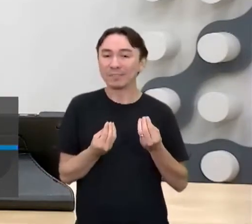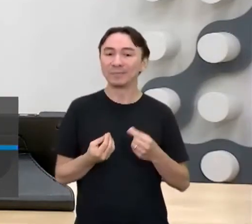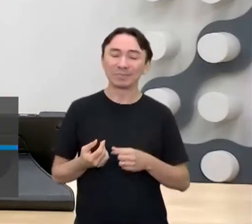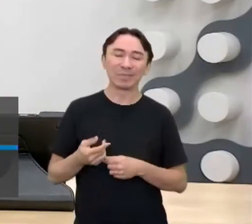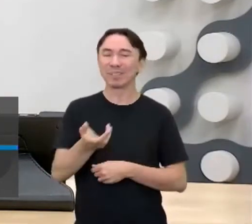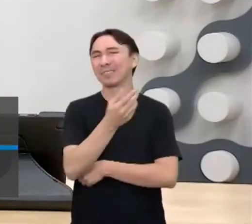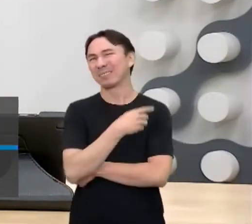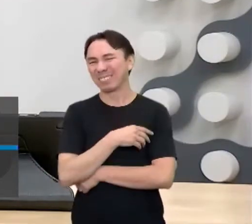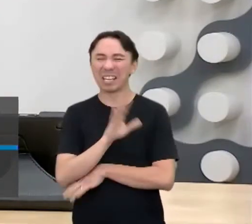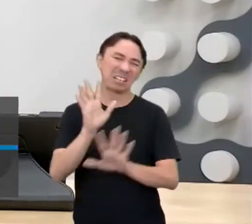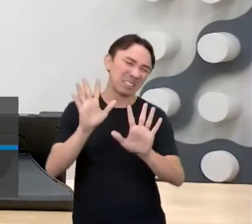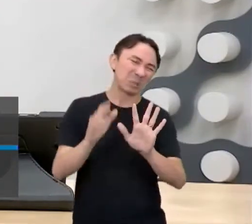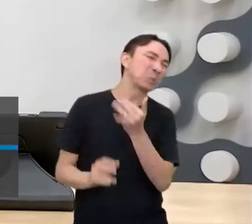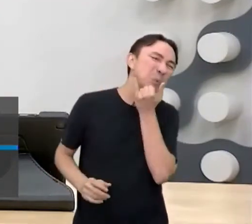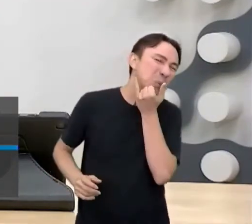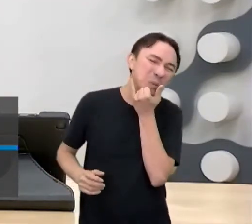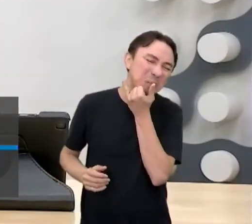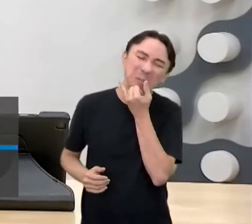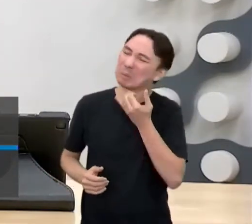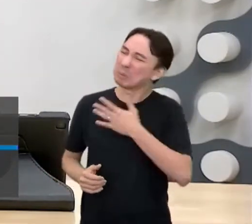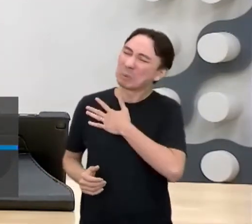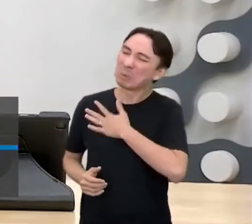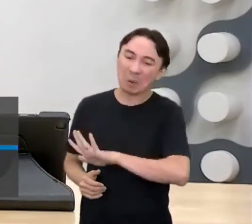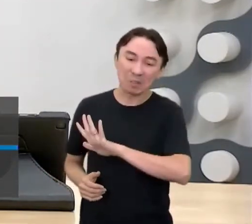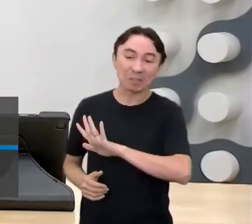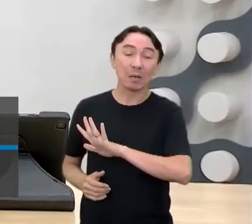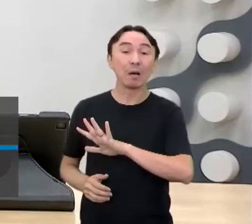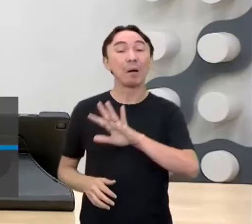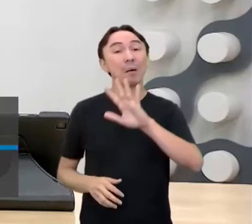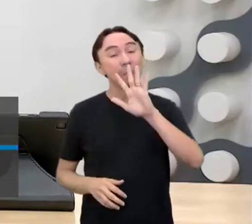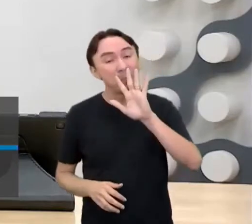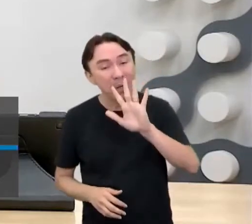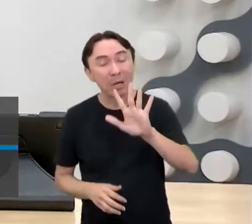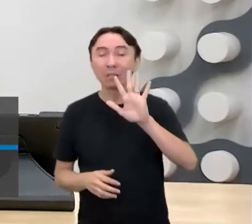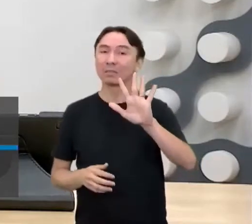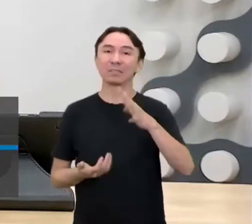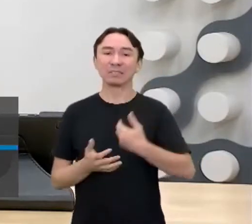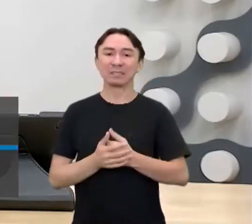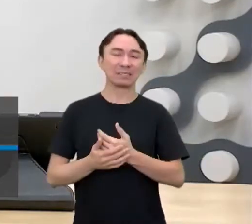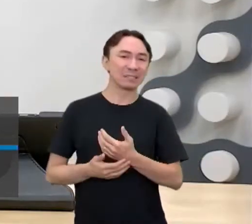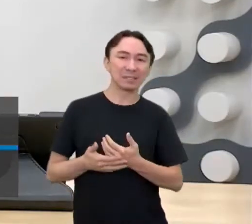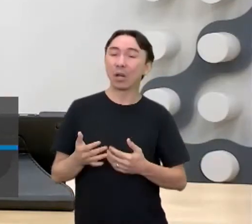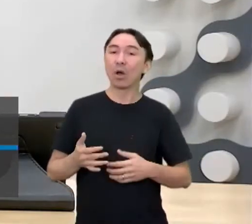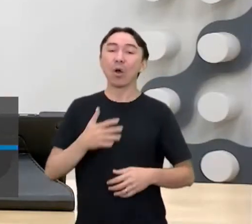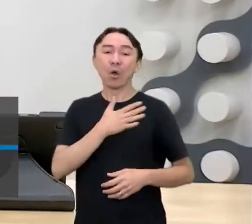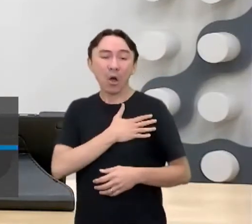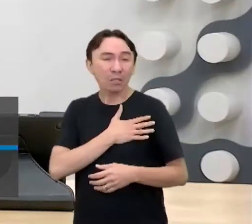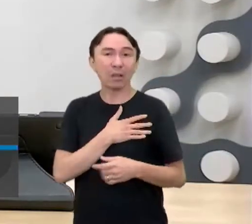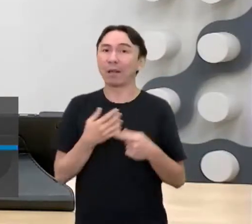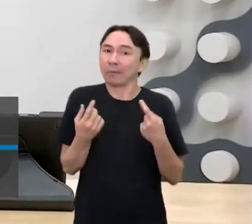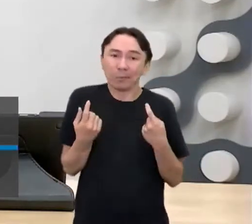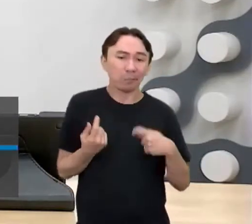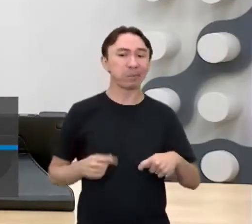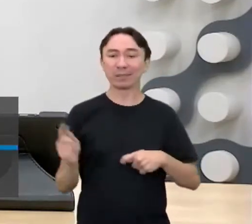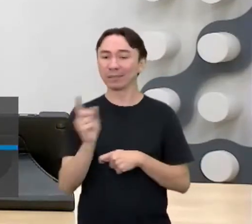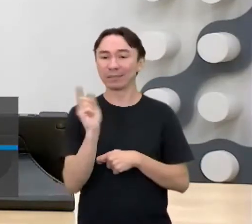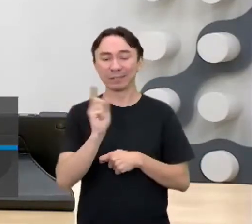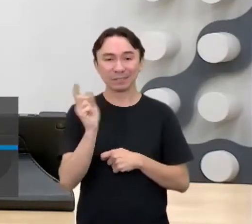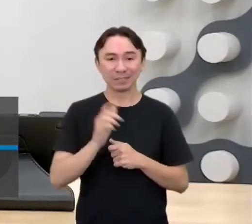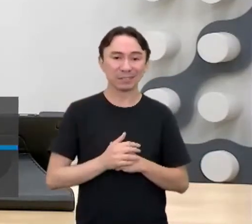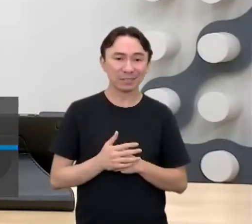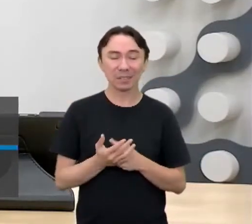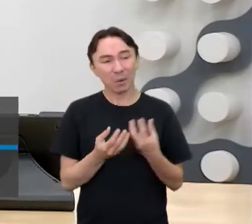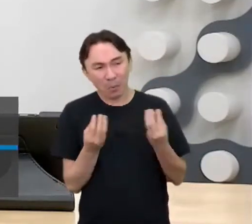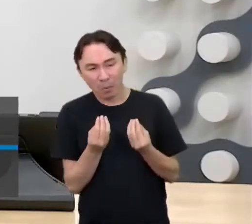não gosto de RPG. Mas não precisa gostar e praticar o RPG para entender como